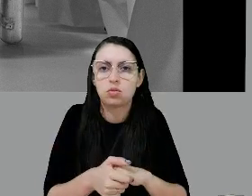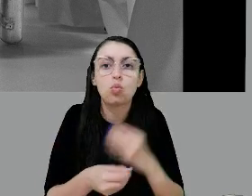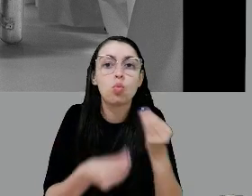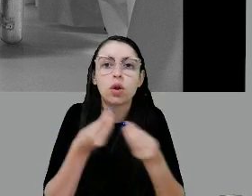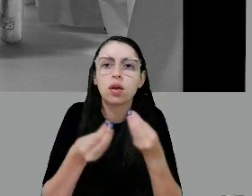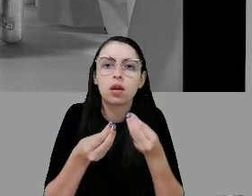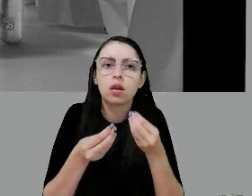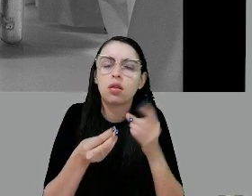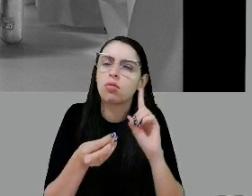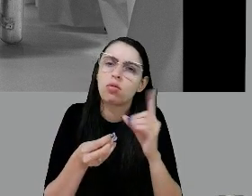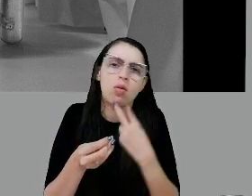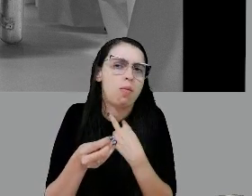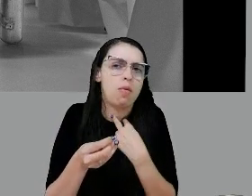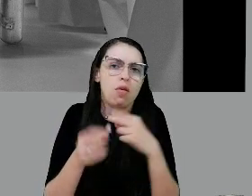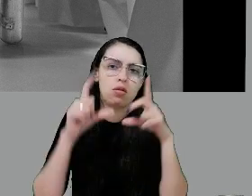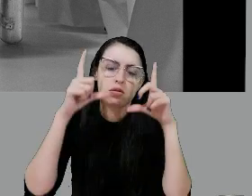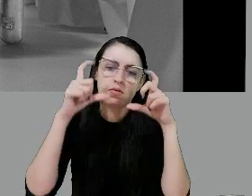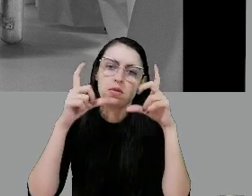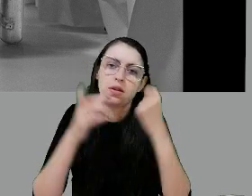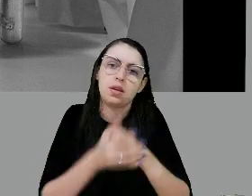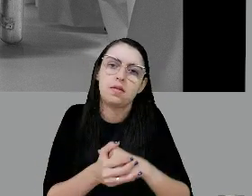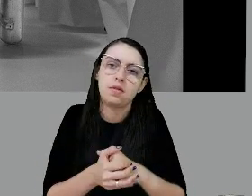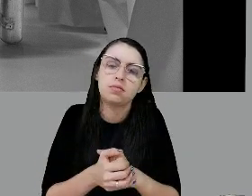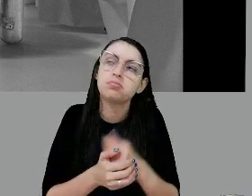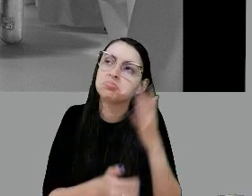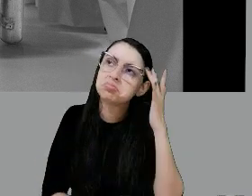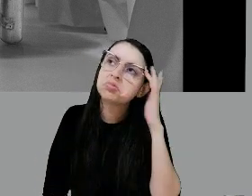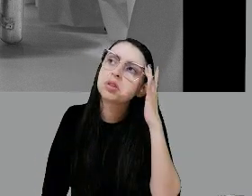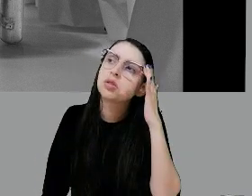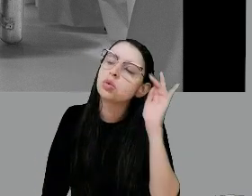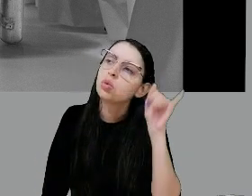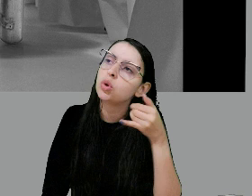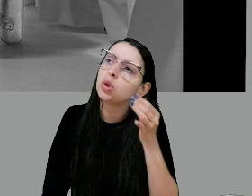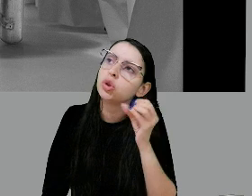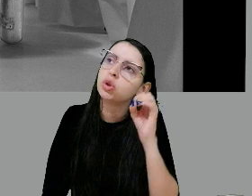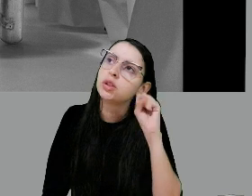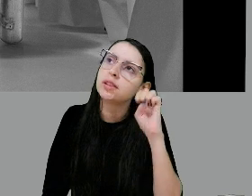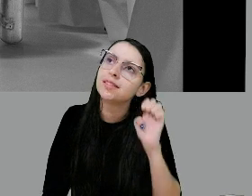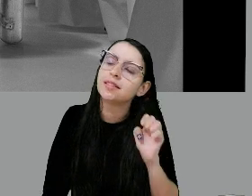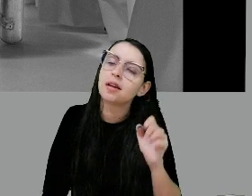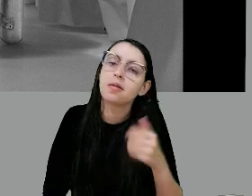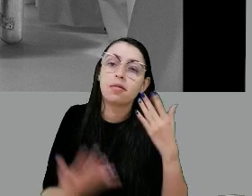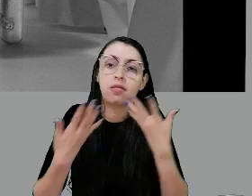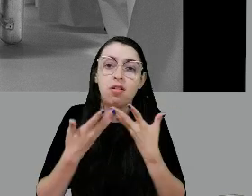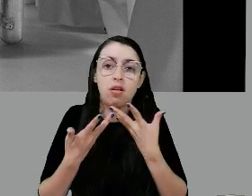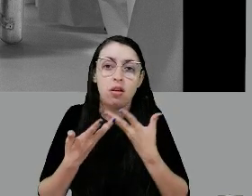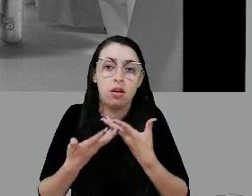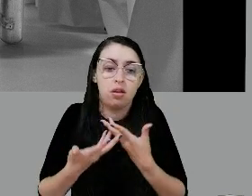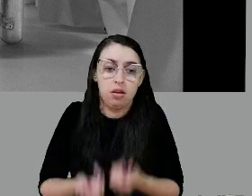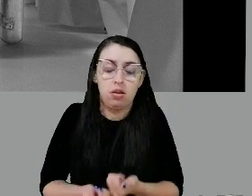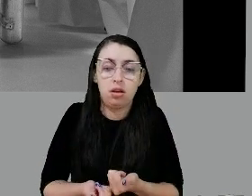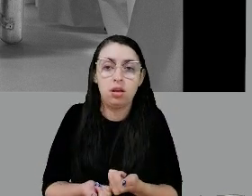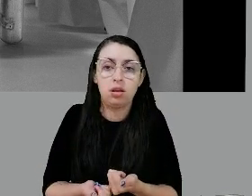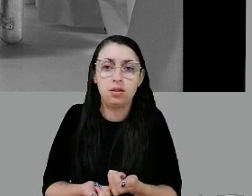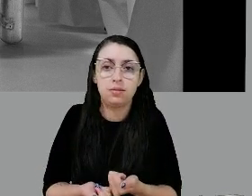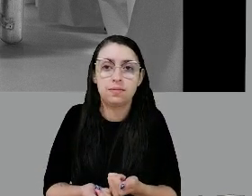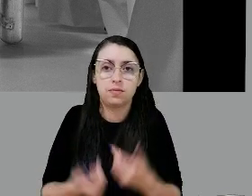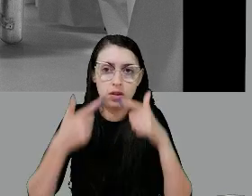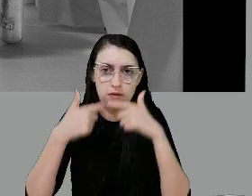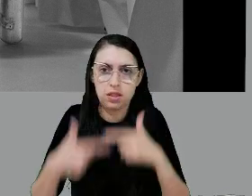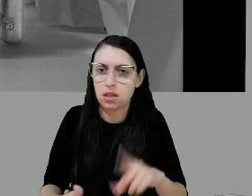fotografia? O que não fotografar? E é muito interessante que chega uma hora que o José cansou. Não